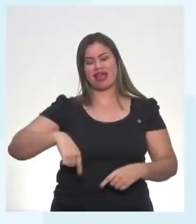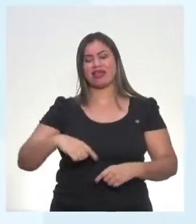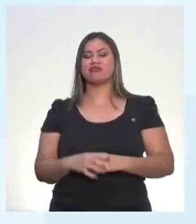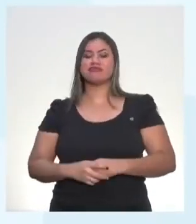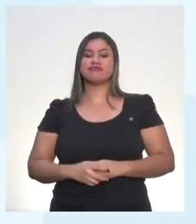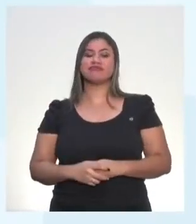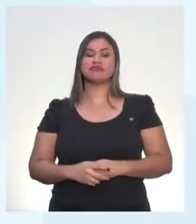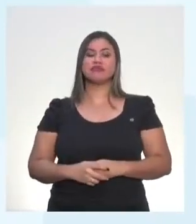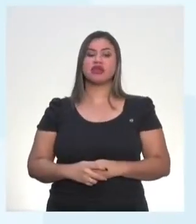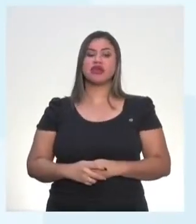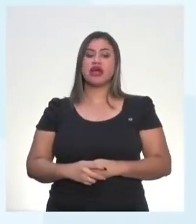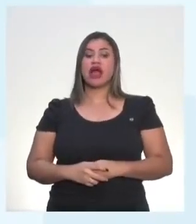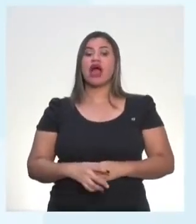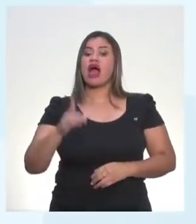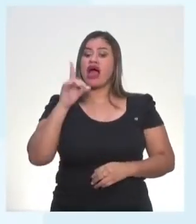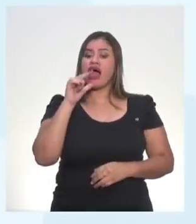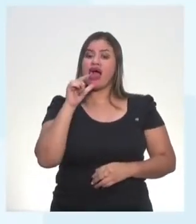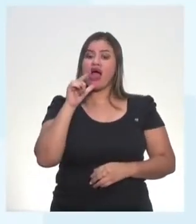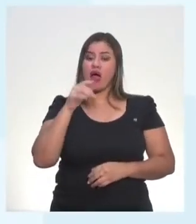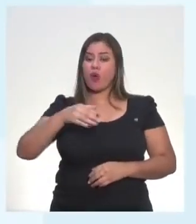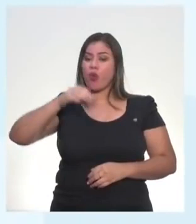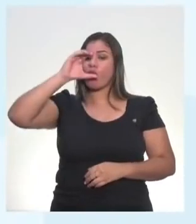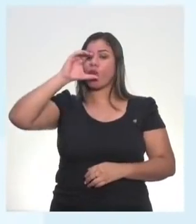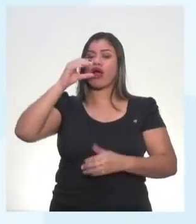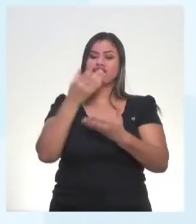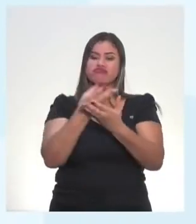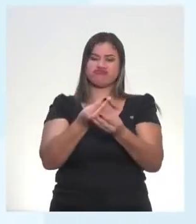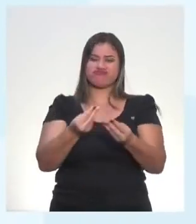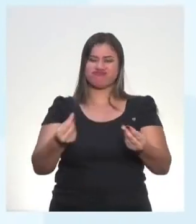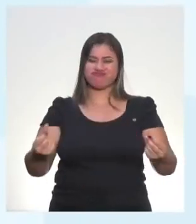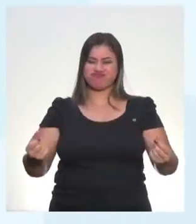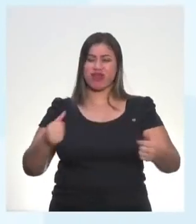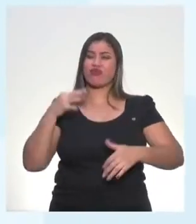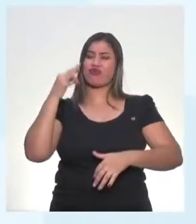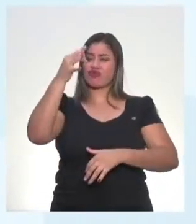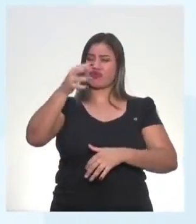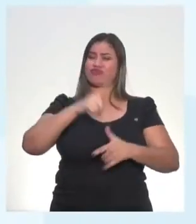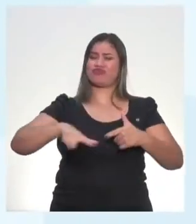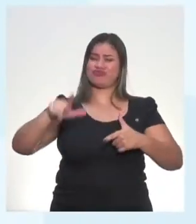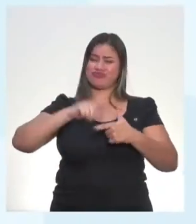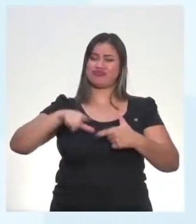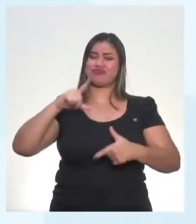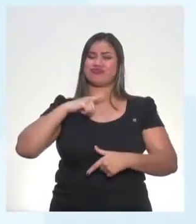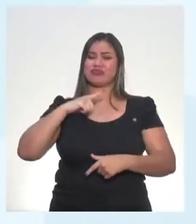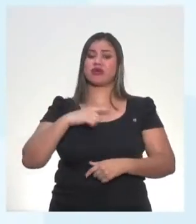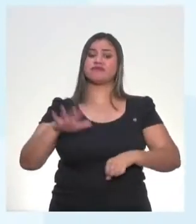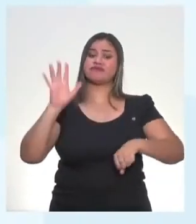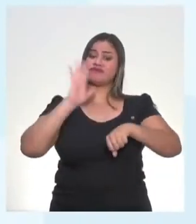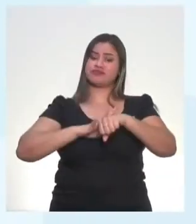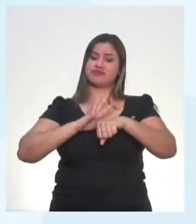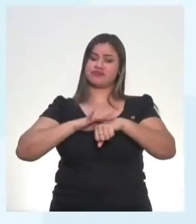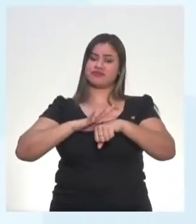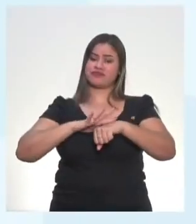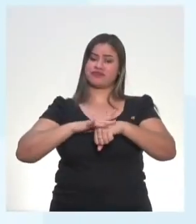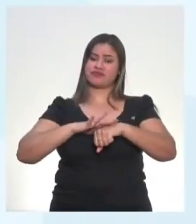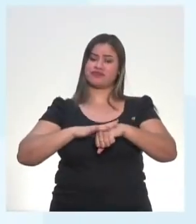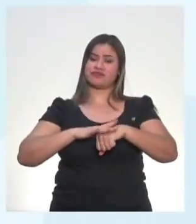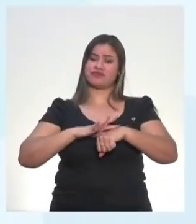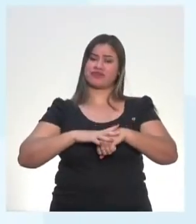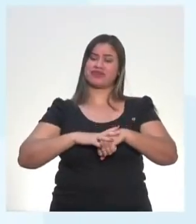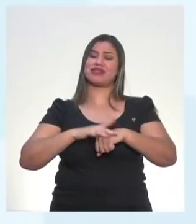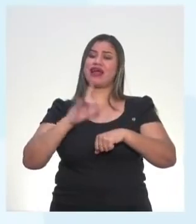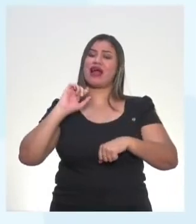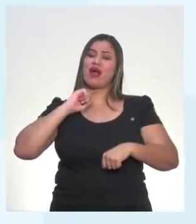bioacumulação. Escassez de água potável, que vai ser um dos maiores problemas futuramente. Doenças, né, água poluída